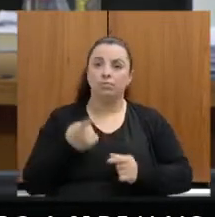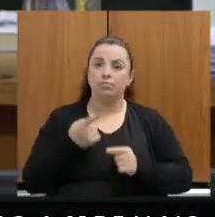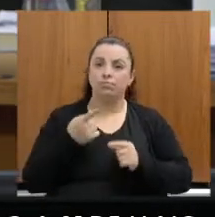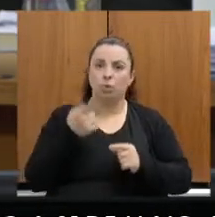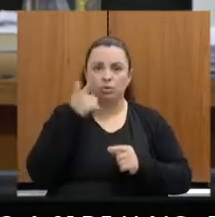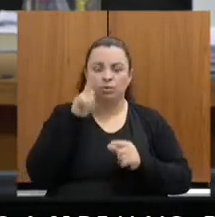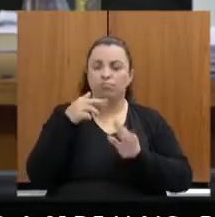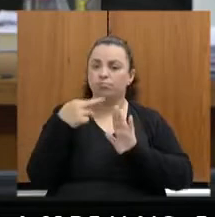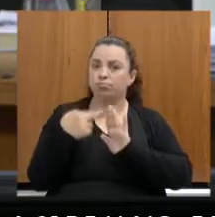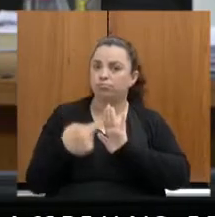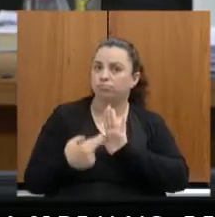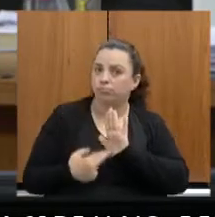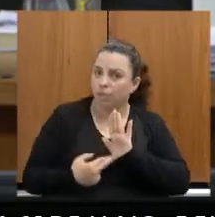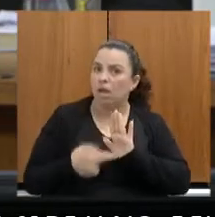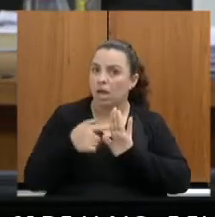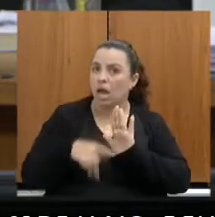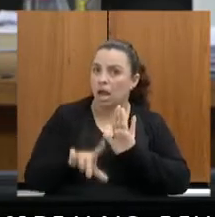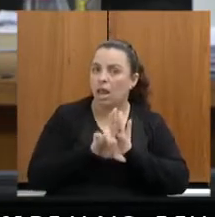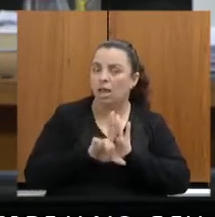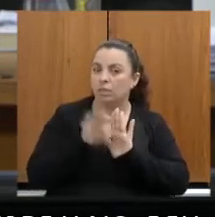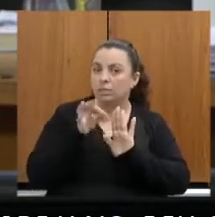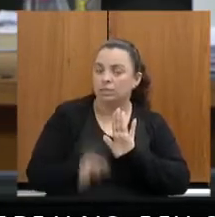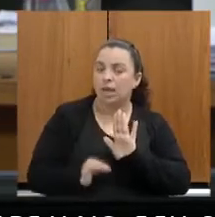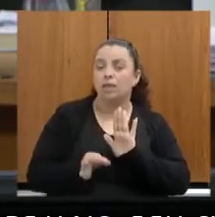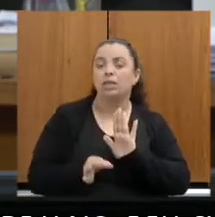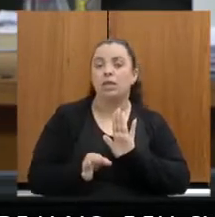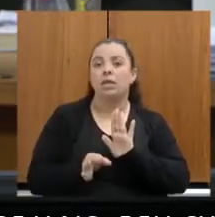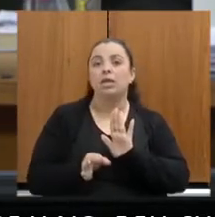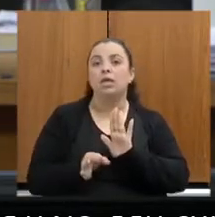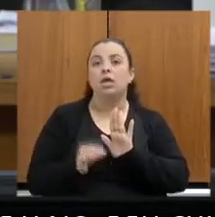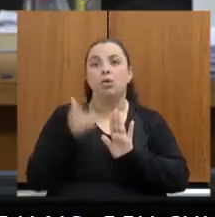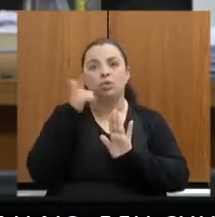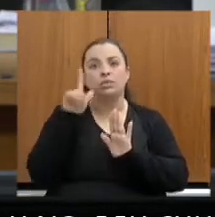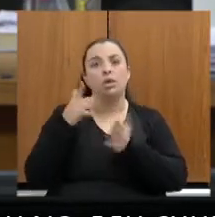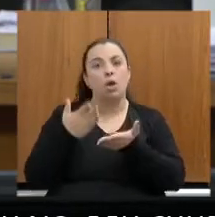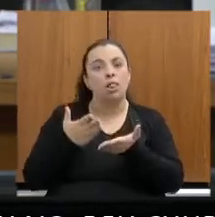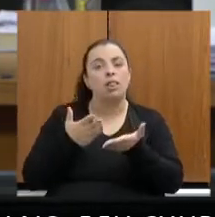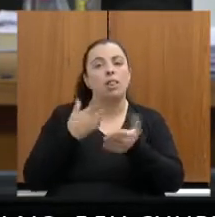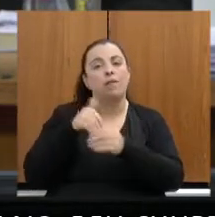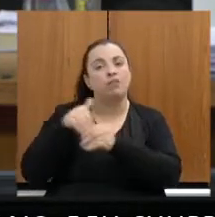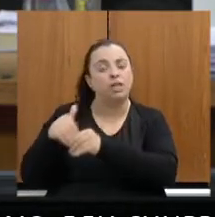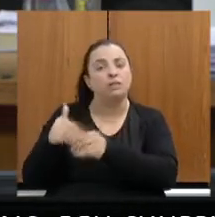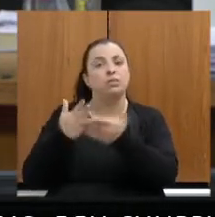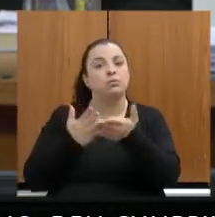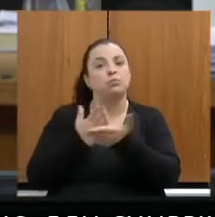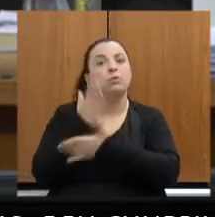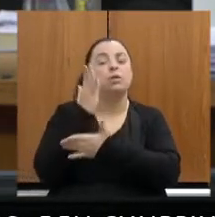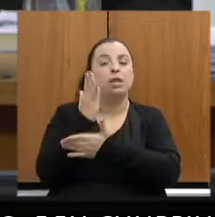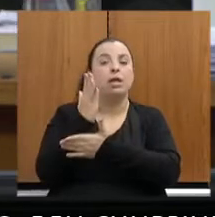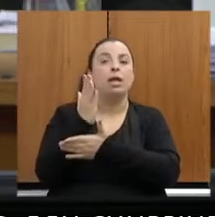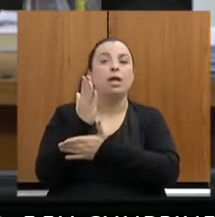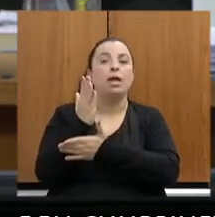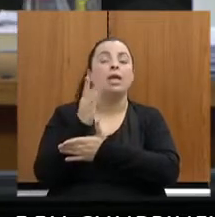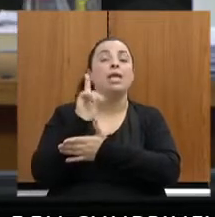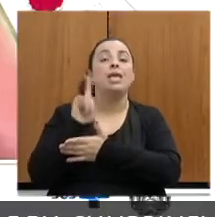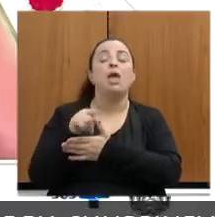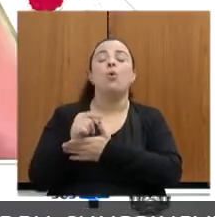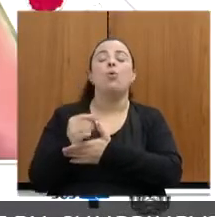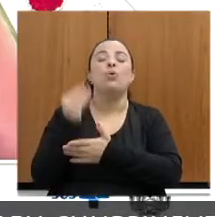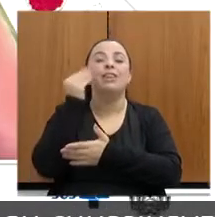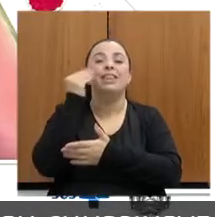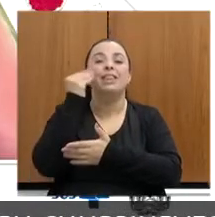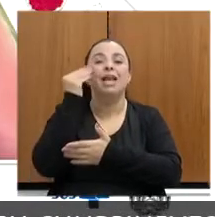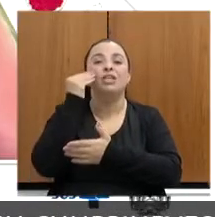regulamentam os A Lei e criamos a deliberação EA política até o teste do pezinho ampliado a gente tinha